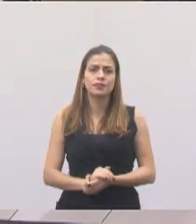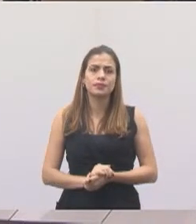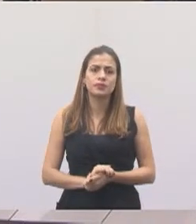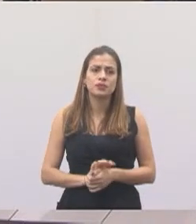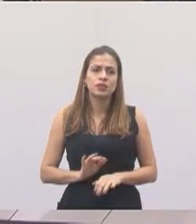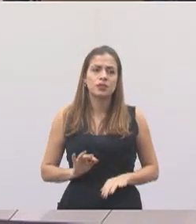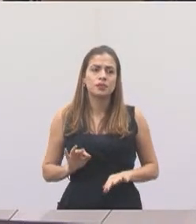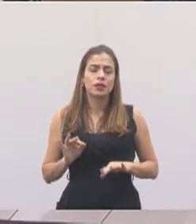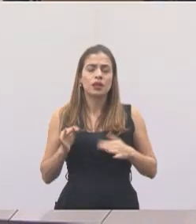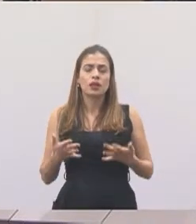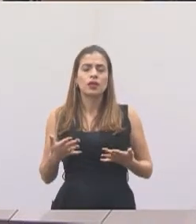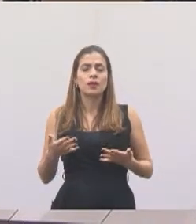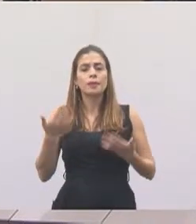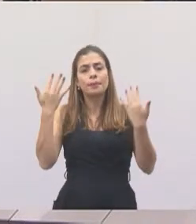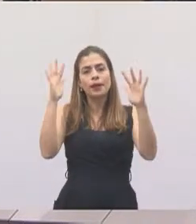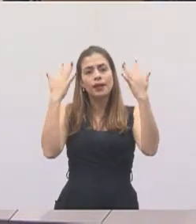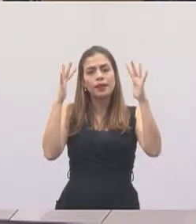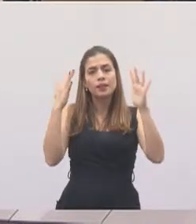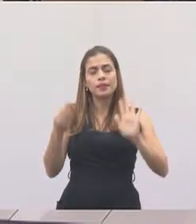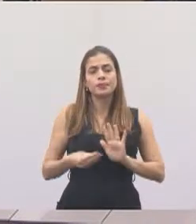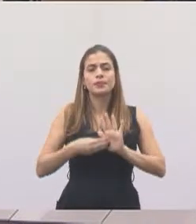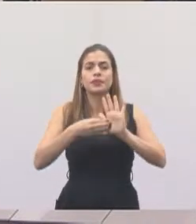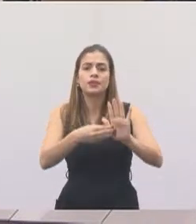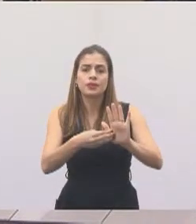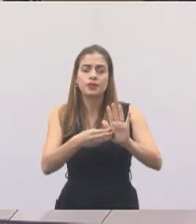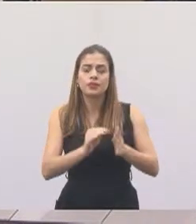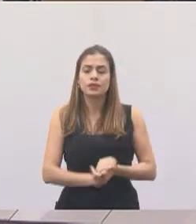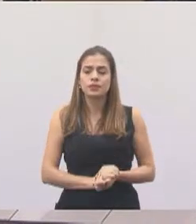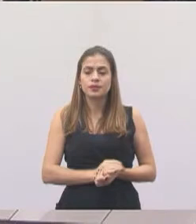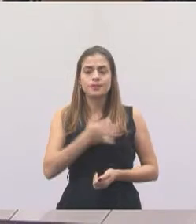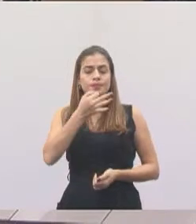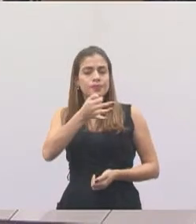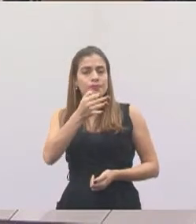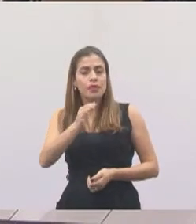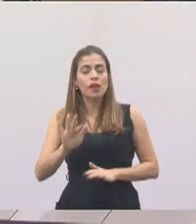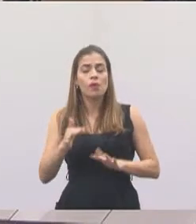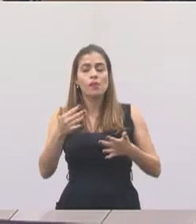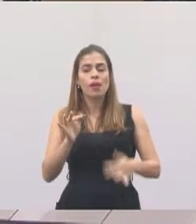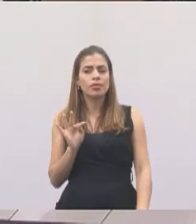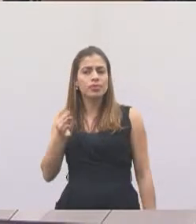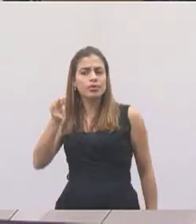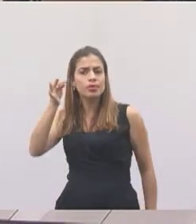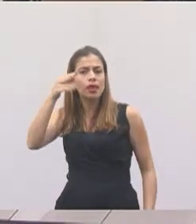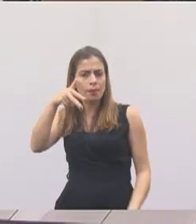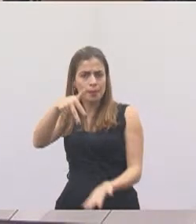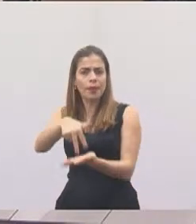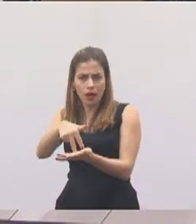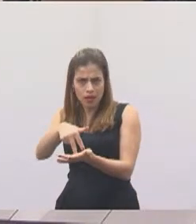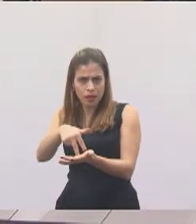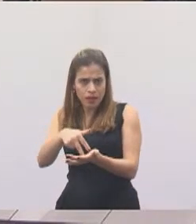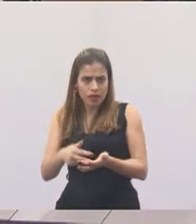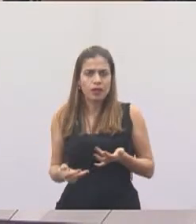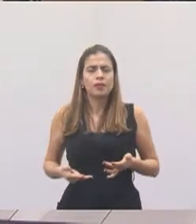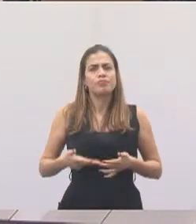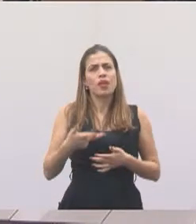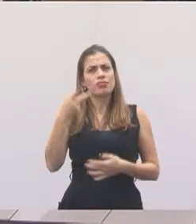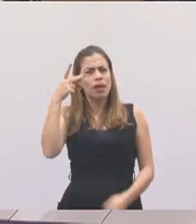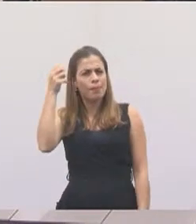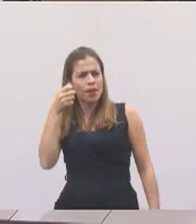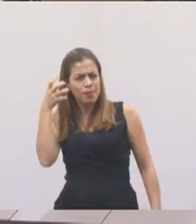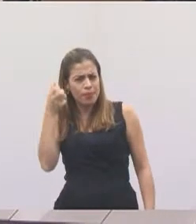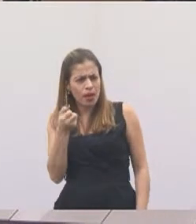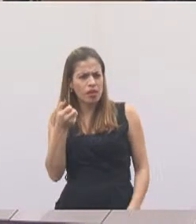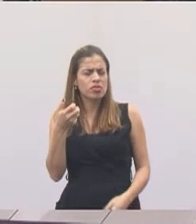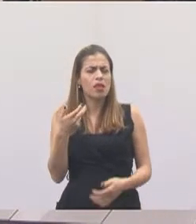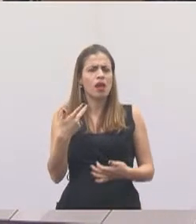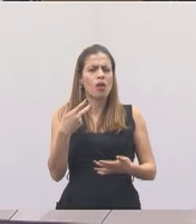Vereador, quero dar os parabéns pela colocação. Quando eu subi nessa tribuna e falei do aspecto técnico, da responsabilidade previdenciária e da